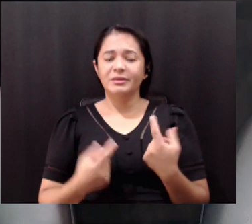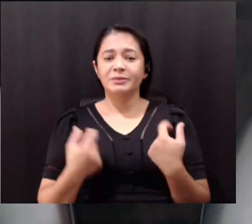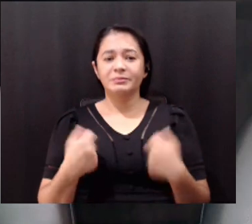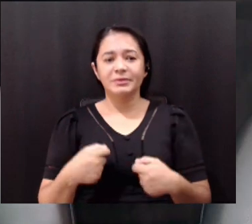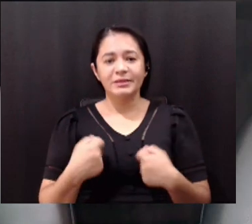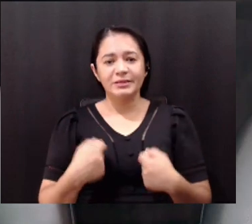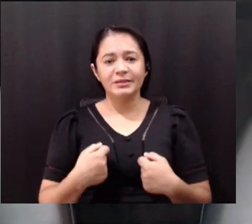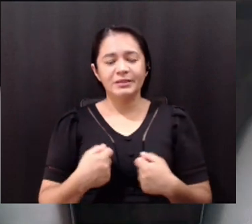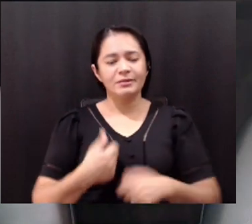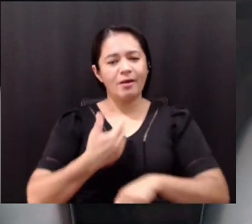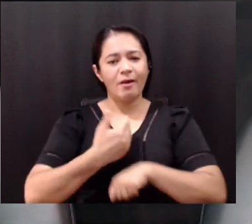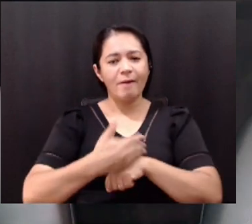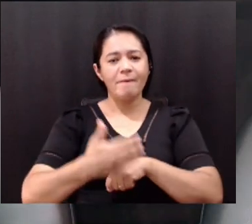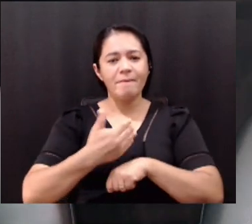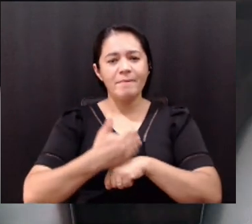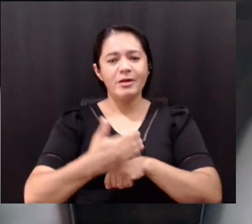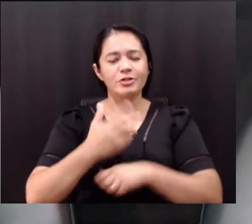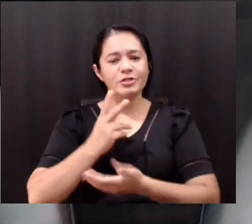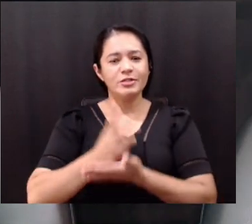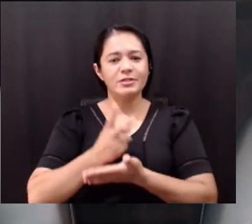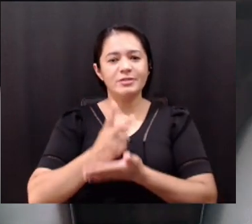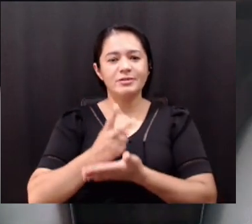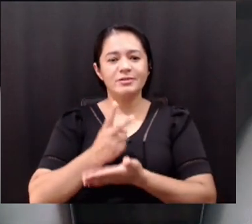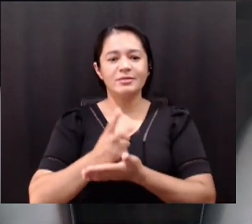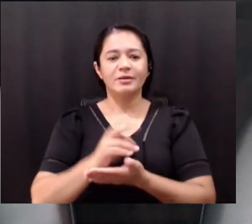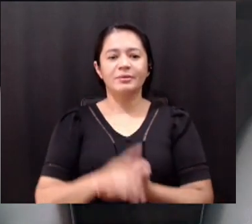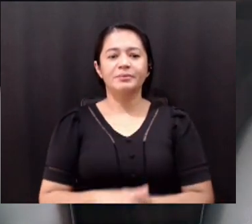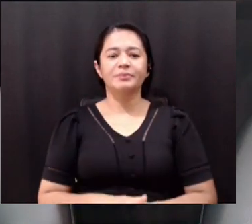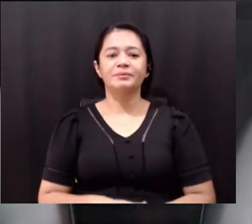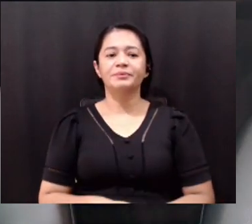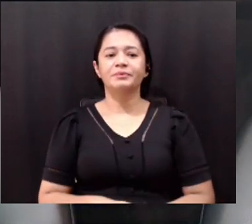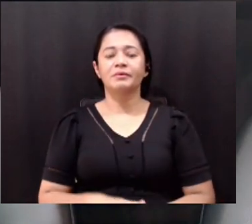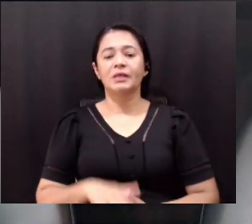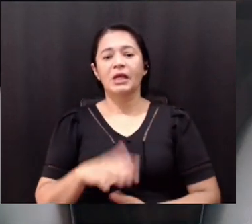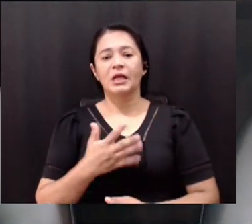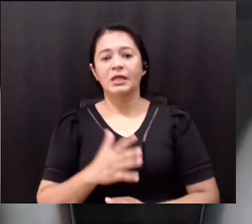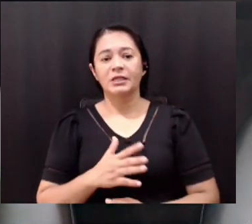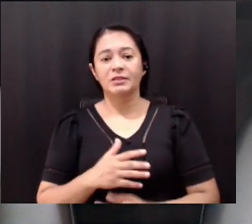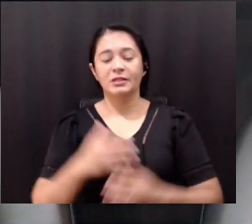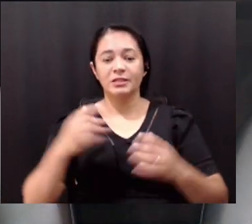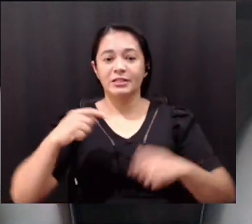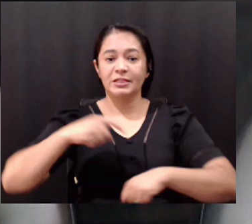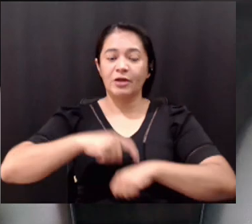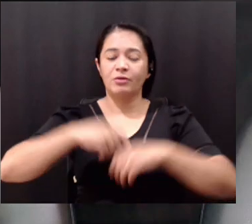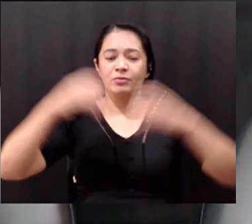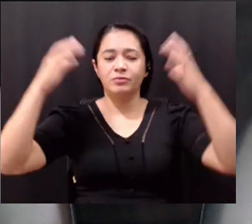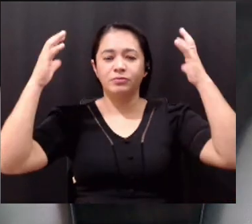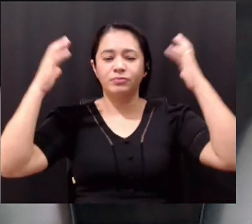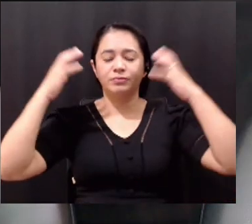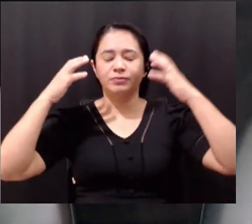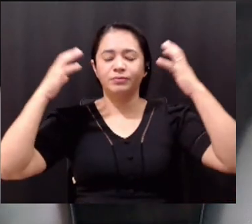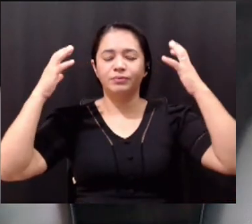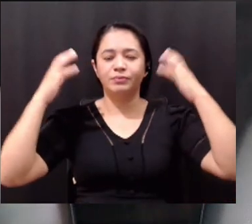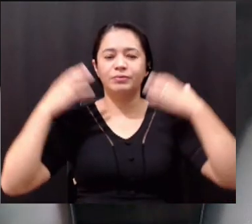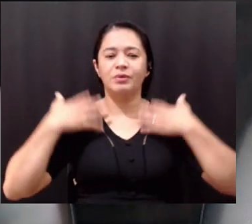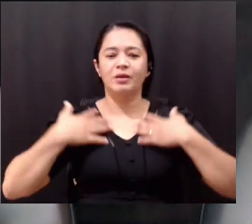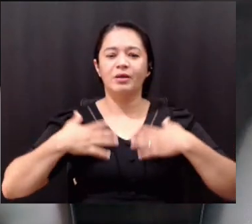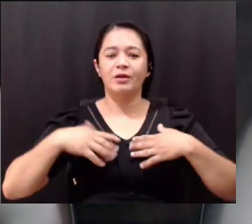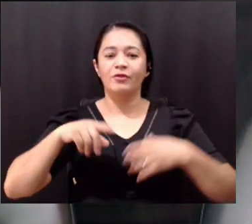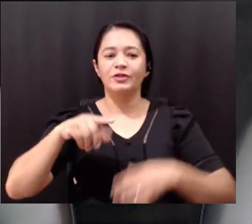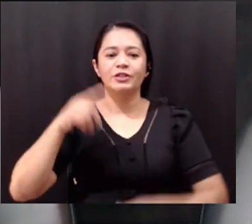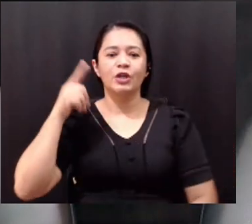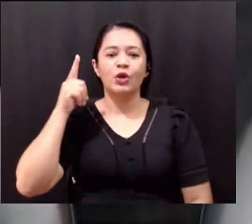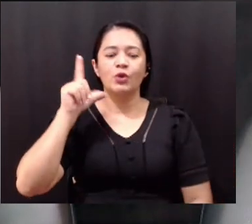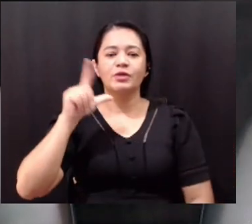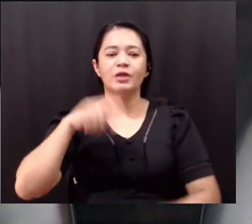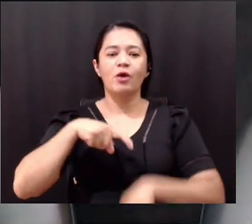exercitado continuamente, né? Às vezes até num próprio banho que você toma, você consegue ter aquele momento como